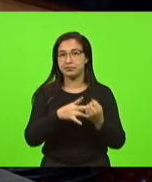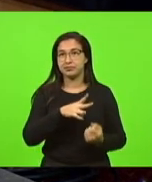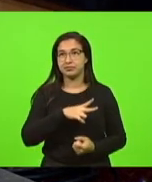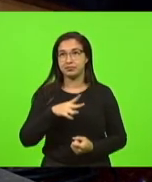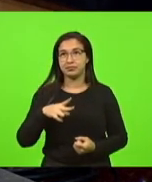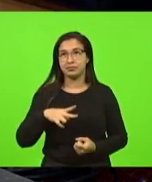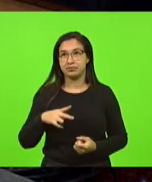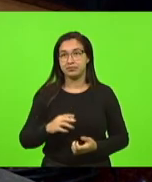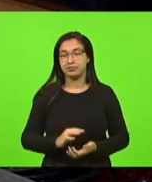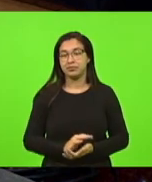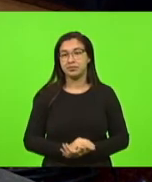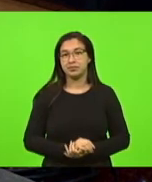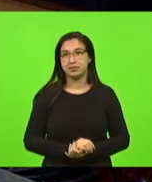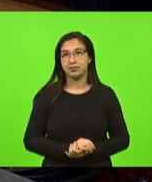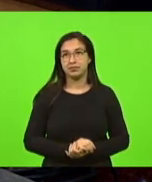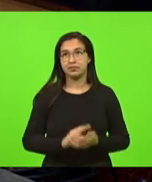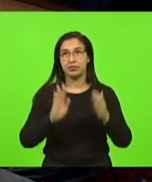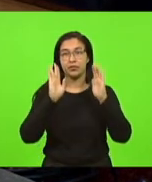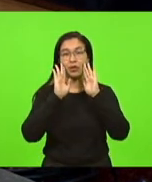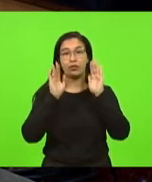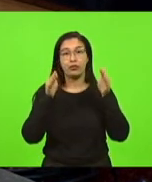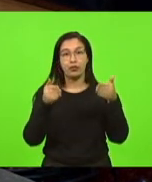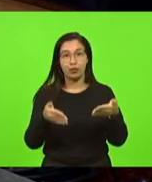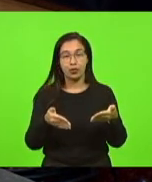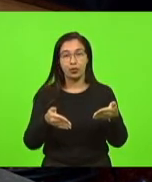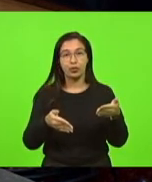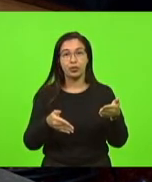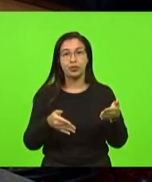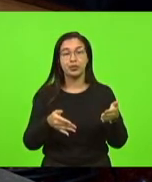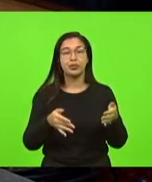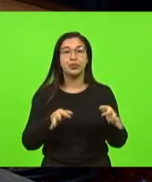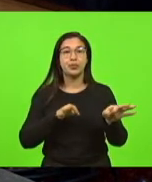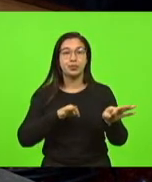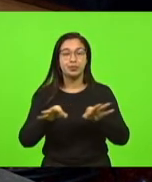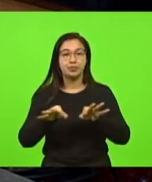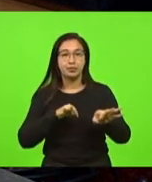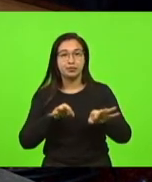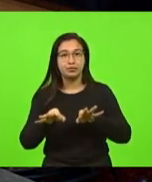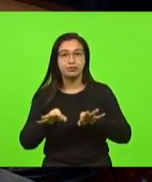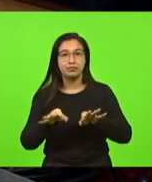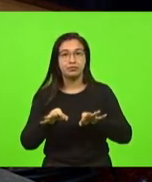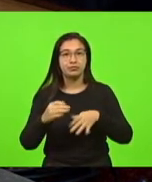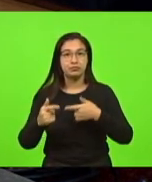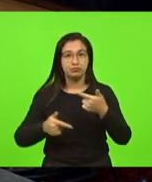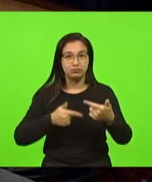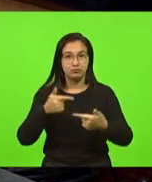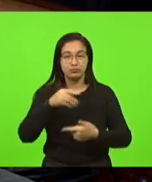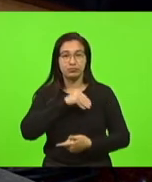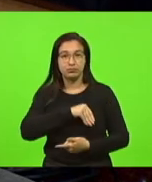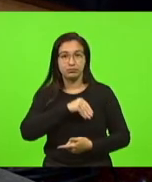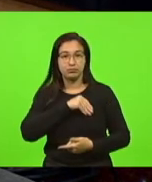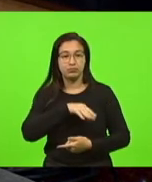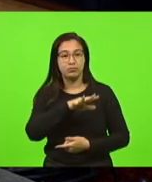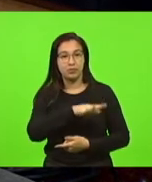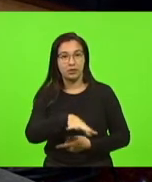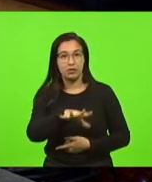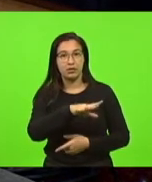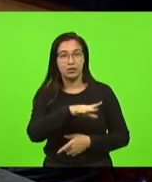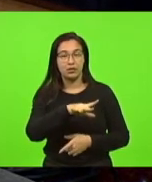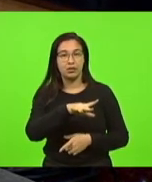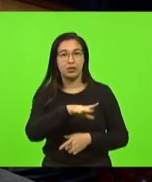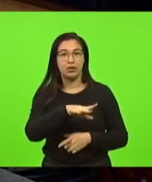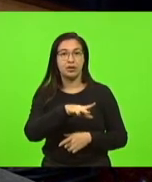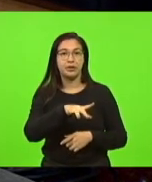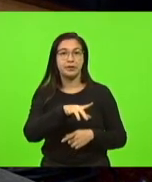Agora focada no plano de carreira e vencimentos do cargo de agente de segurança